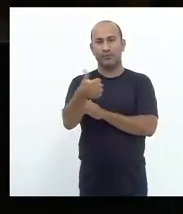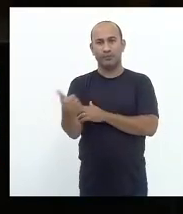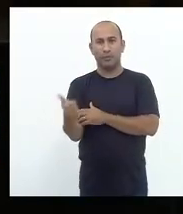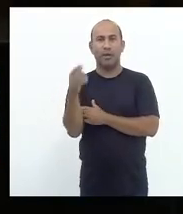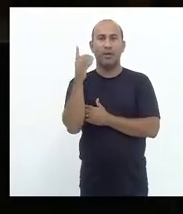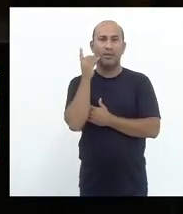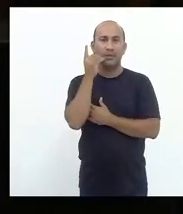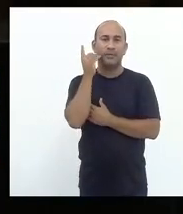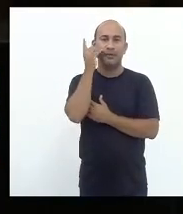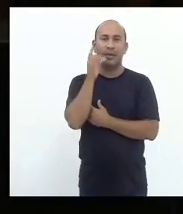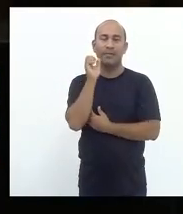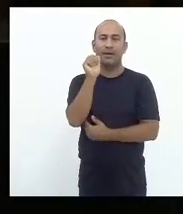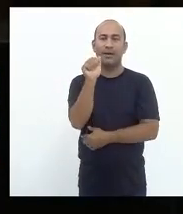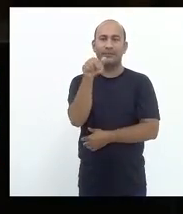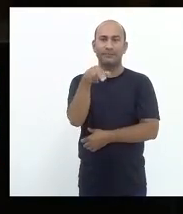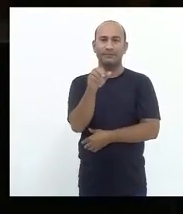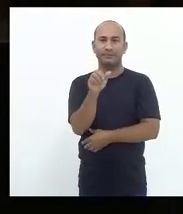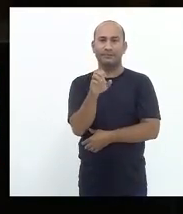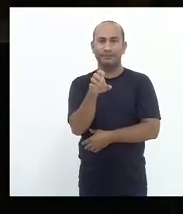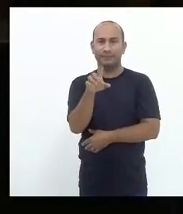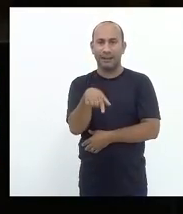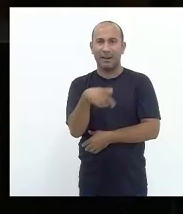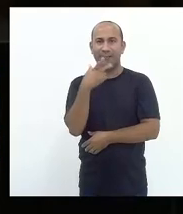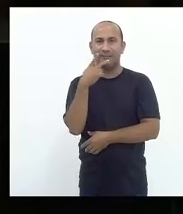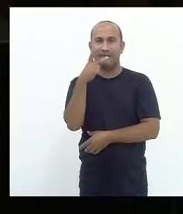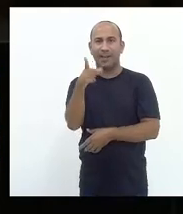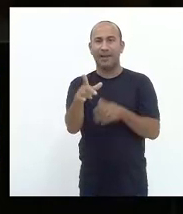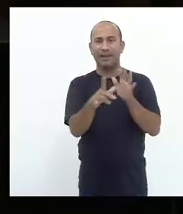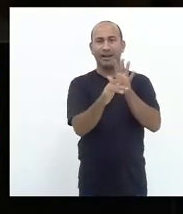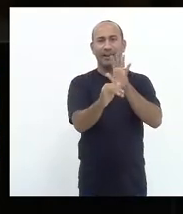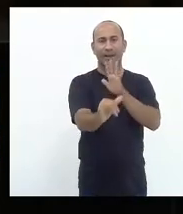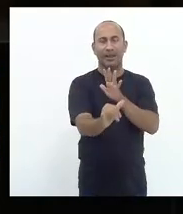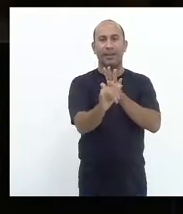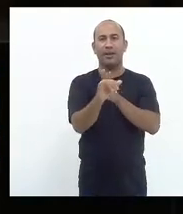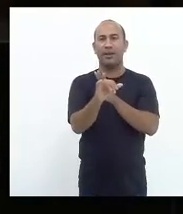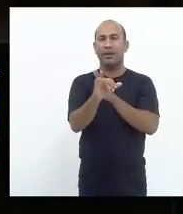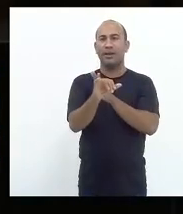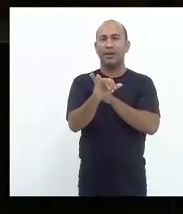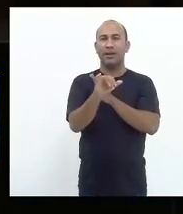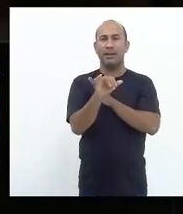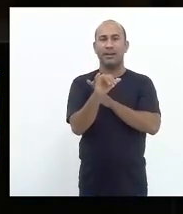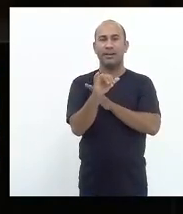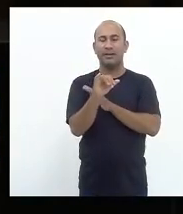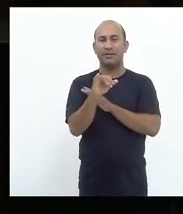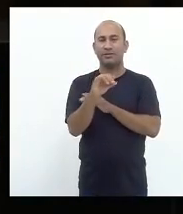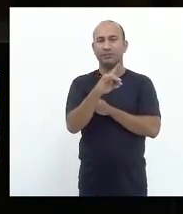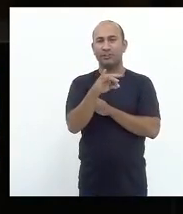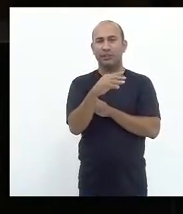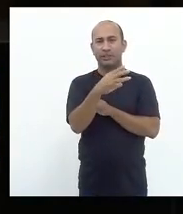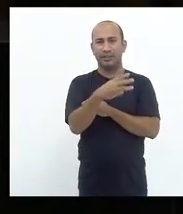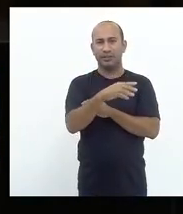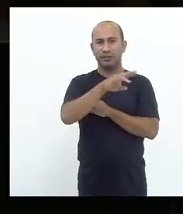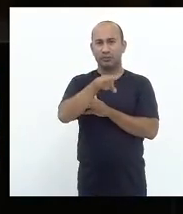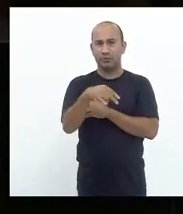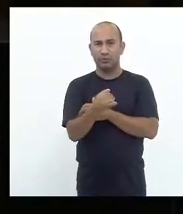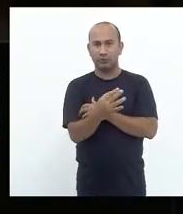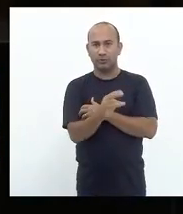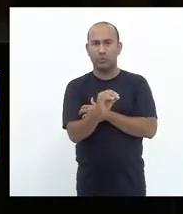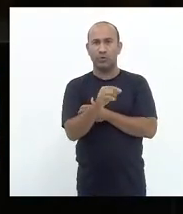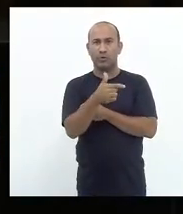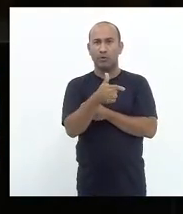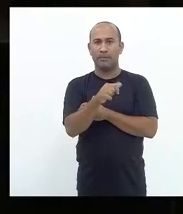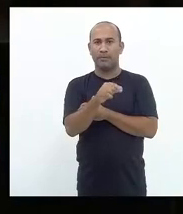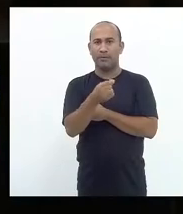do deputado André Siciliano, que altera a lei estadual 8.859, de 3 de junho de 2020.